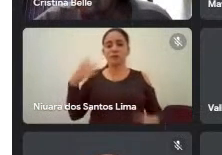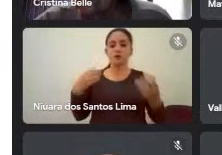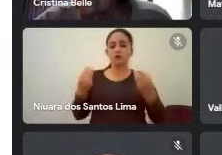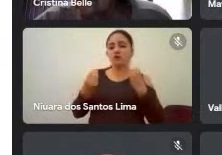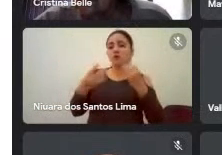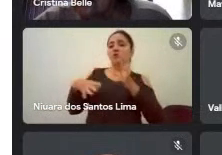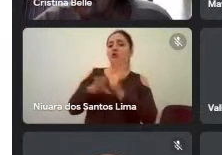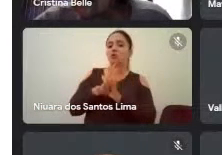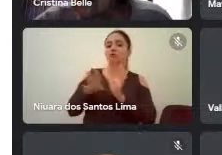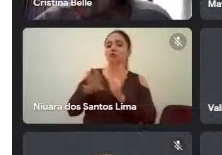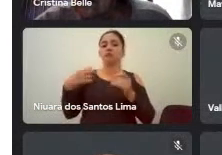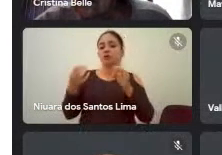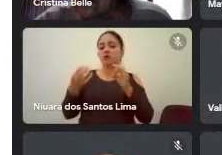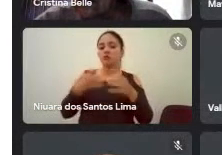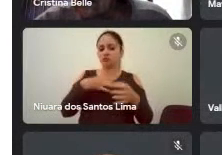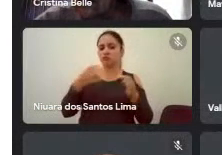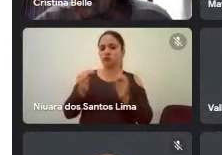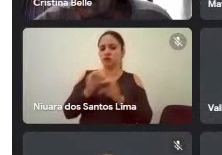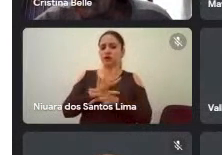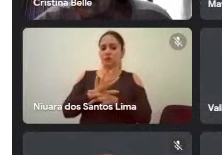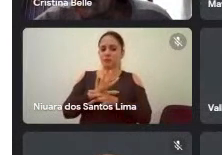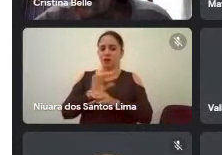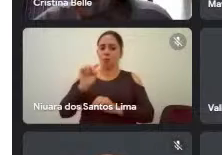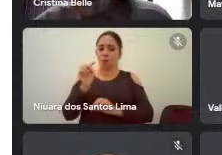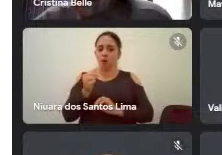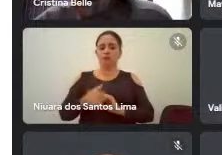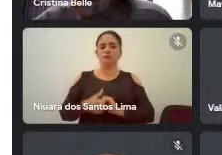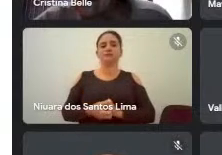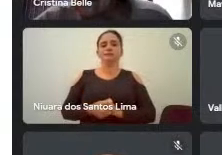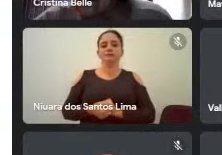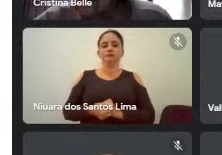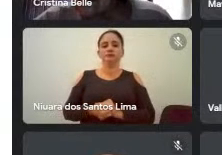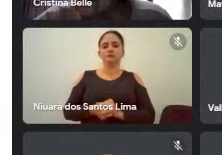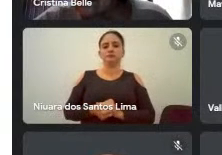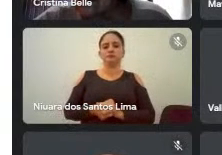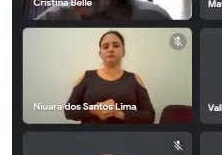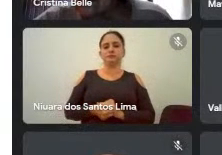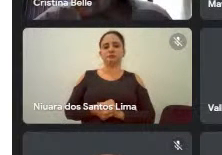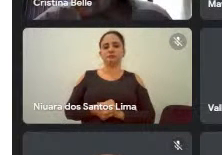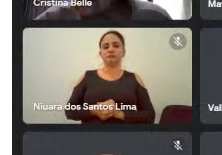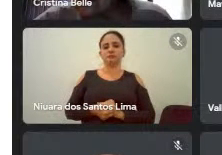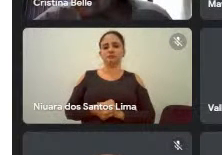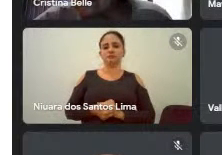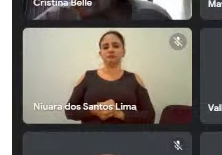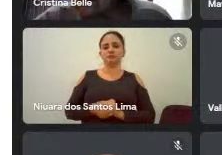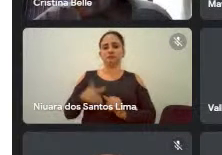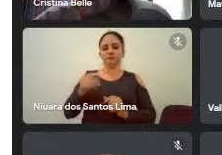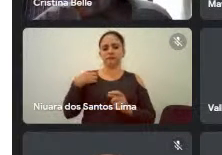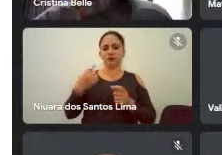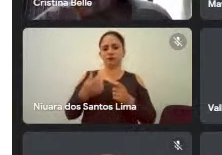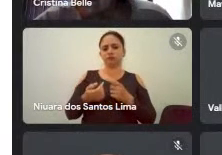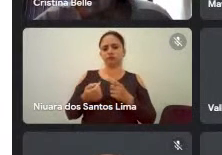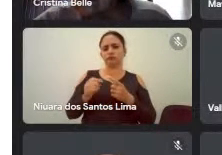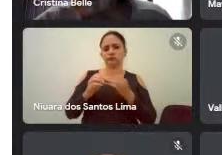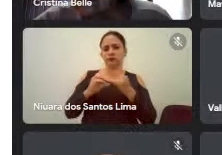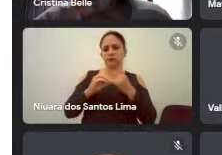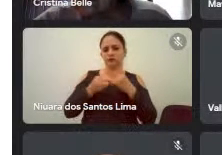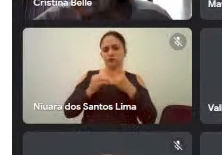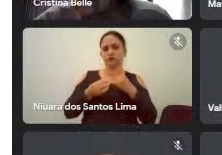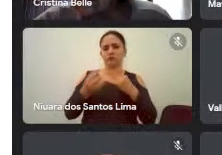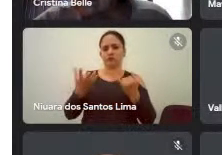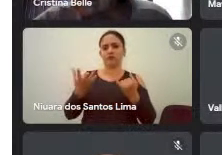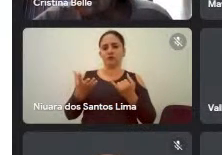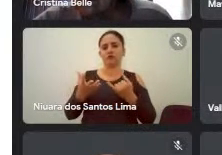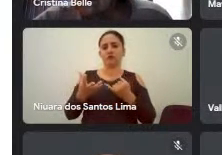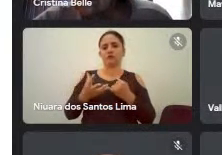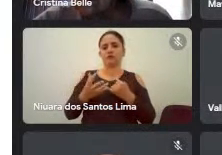forma de terminar esses contos. Sapatinha é um tipo de feijão. Por sinal, é o meu feijão